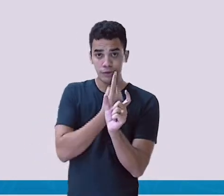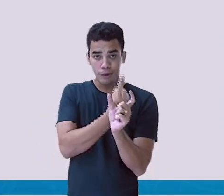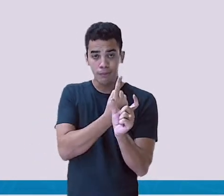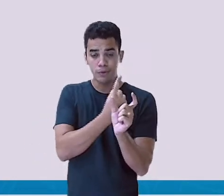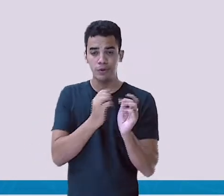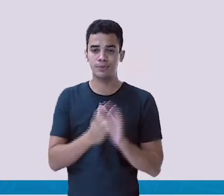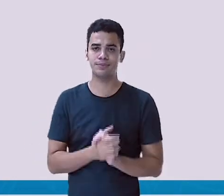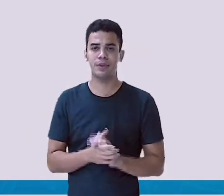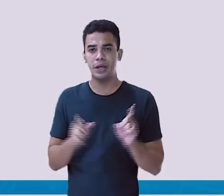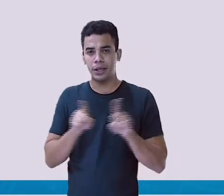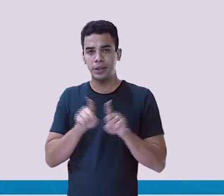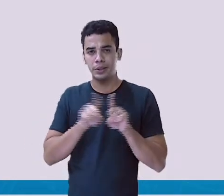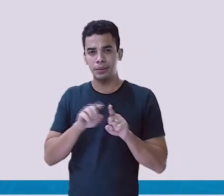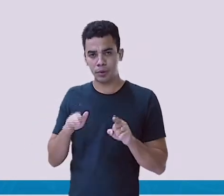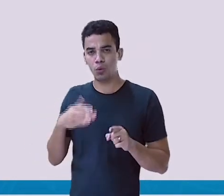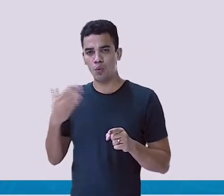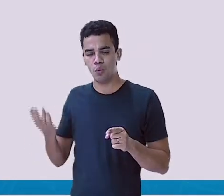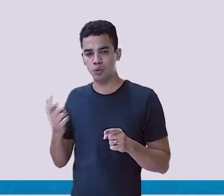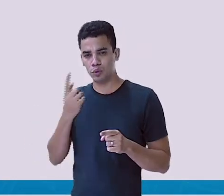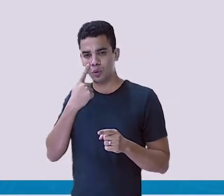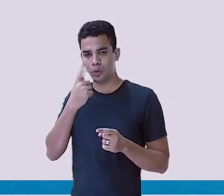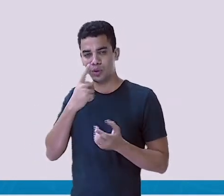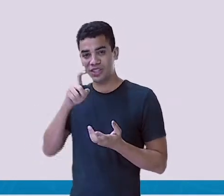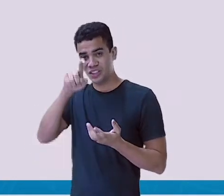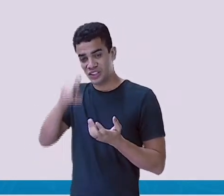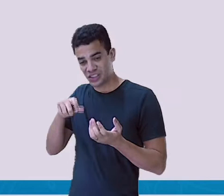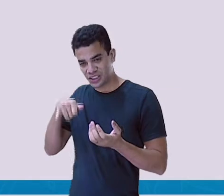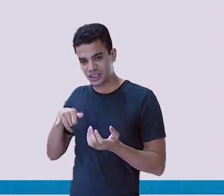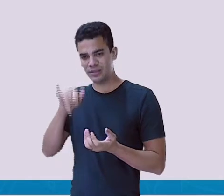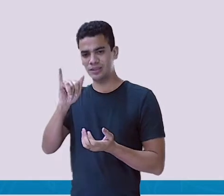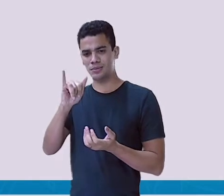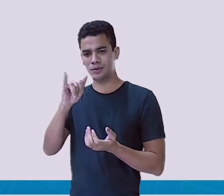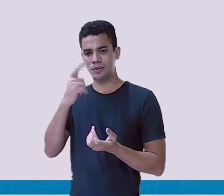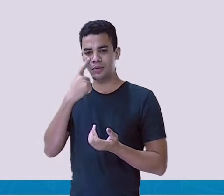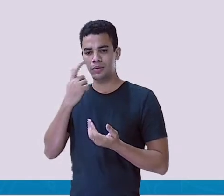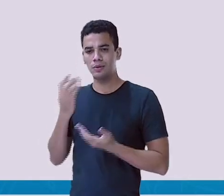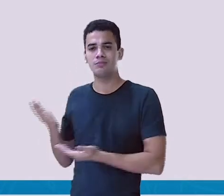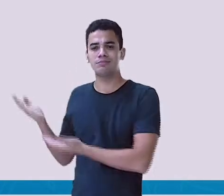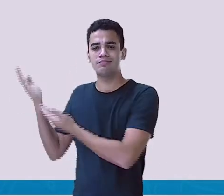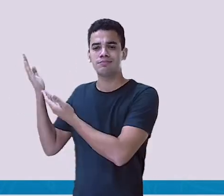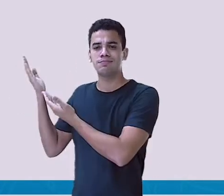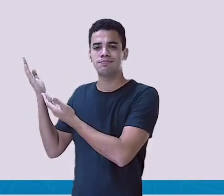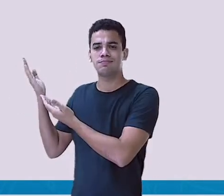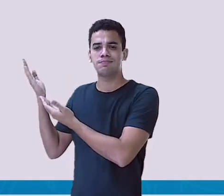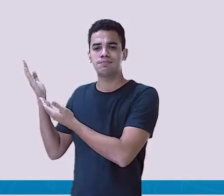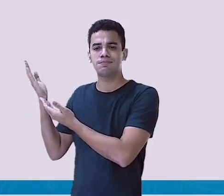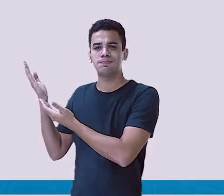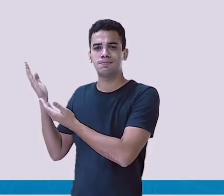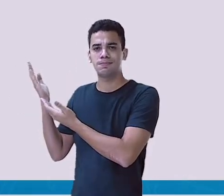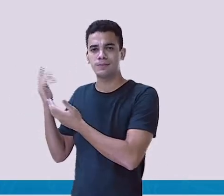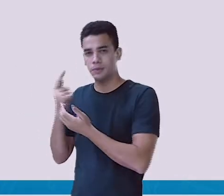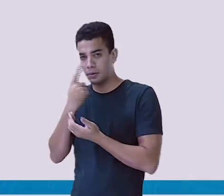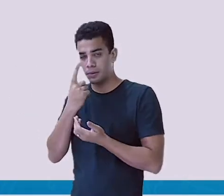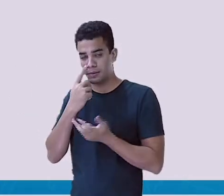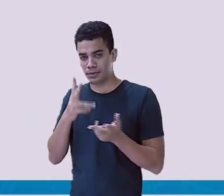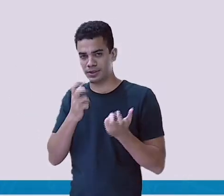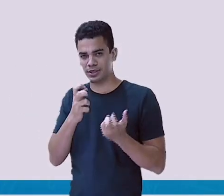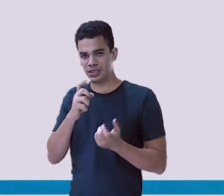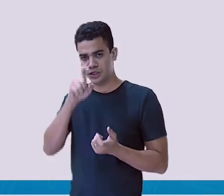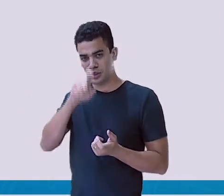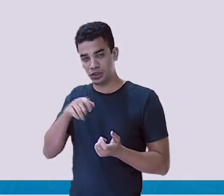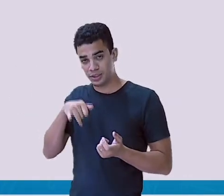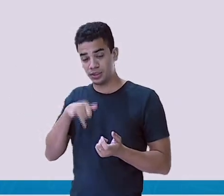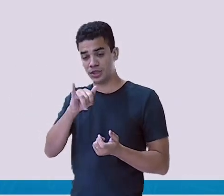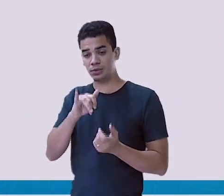eu tenho um outro exemplo de monômio, xy. O que não é monômio, né? Eu tenho aqui, quando eu tenho só